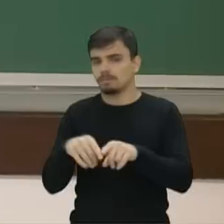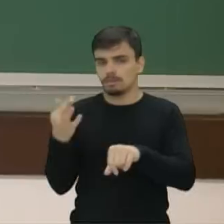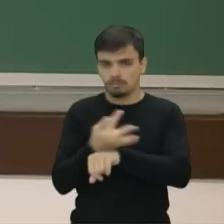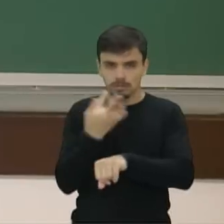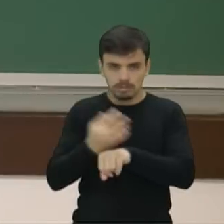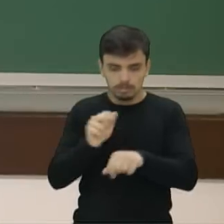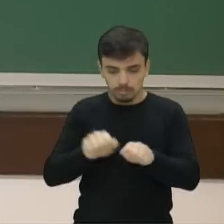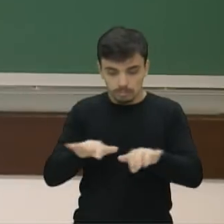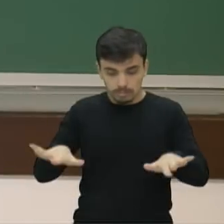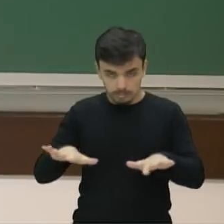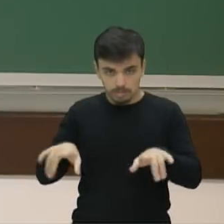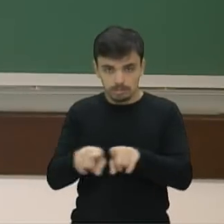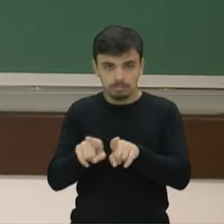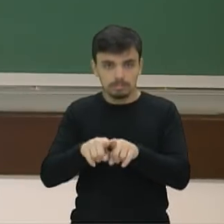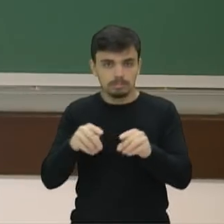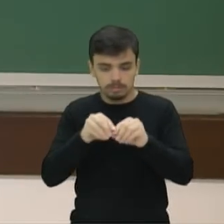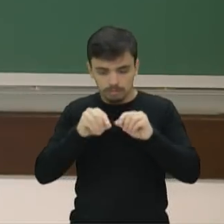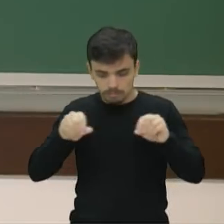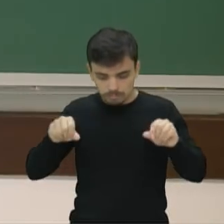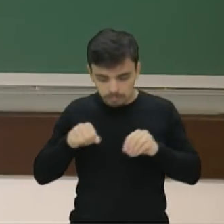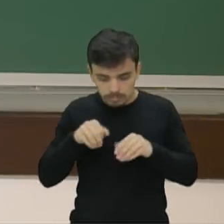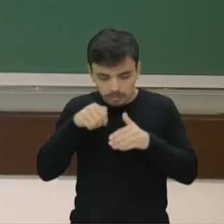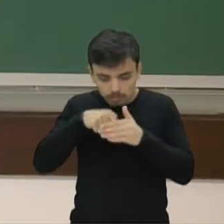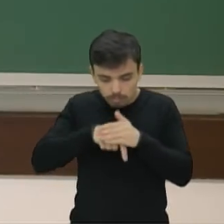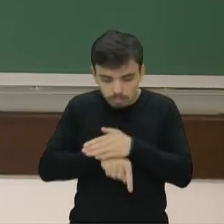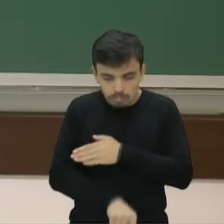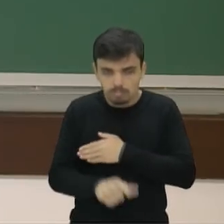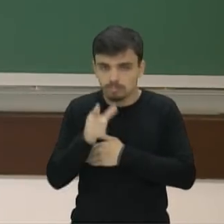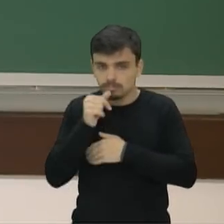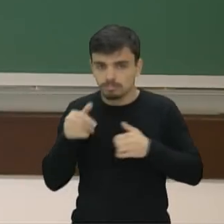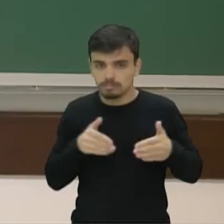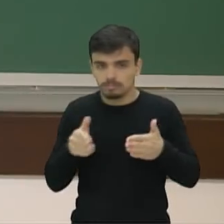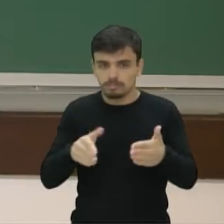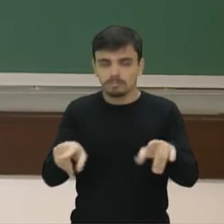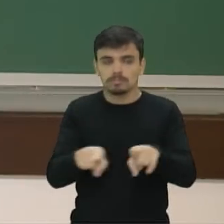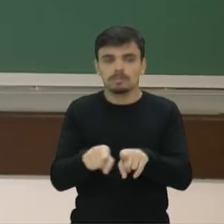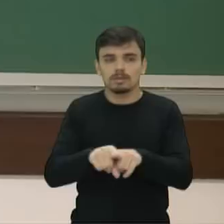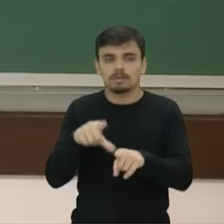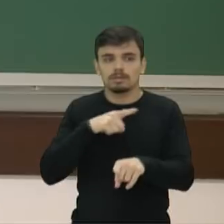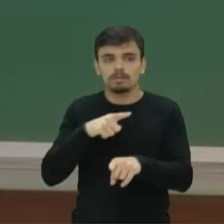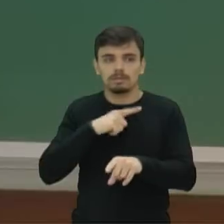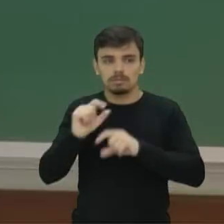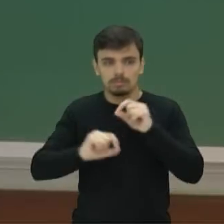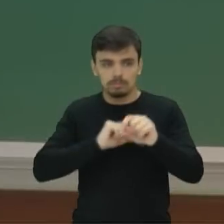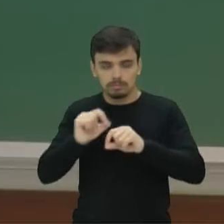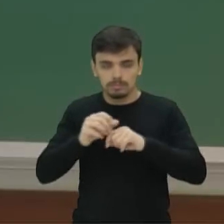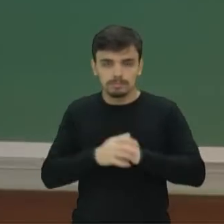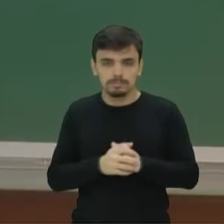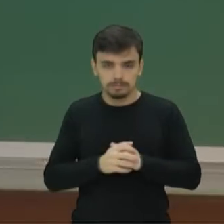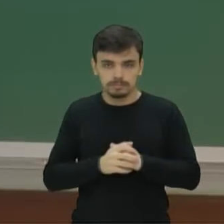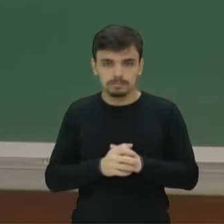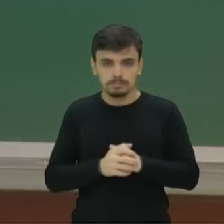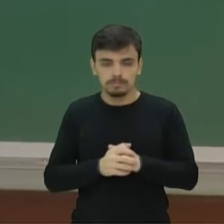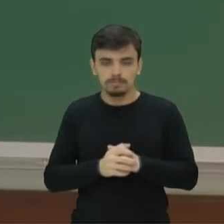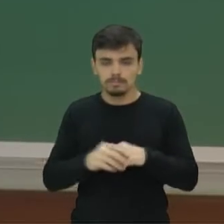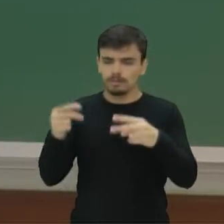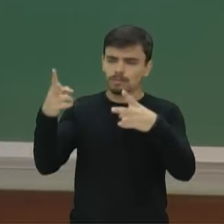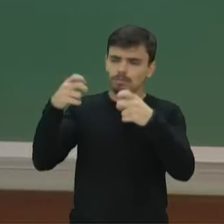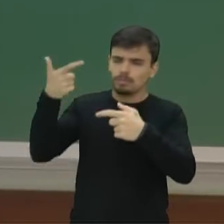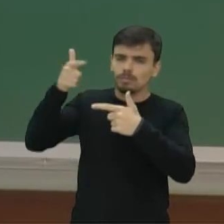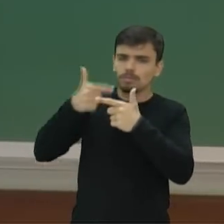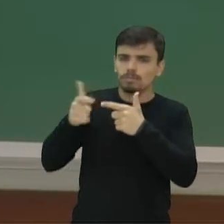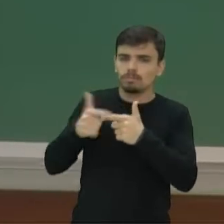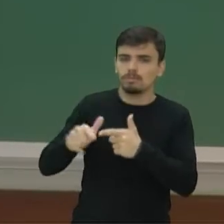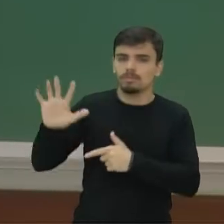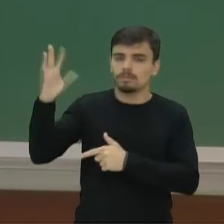sedimentos, fazendo com que eles não se depositem no fundo do rio. Nós também vamos perceber que outros